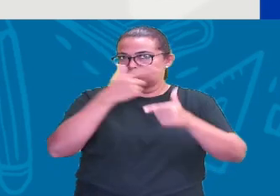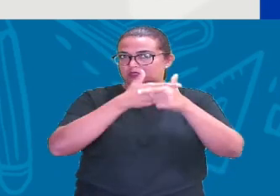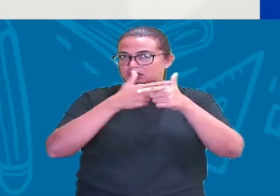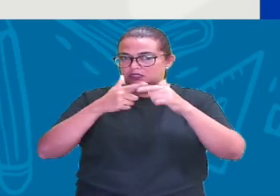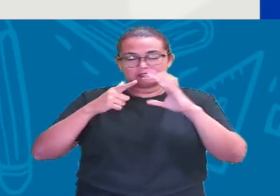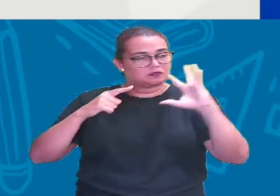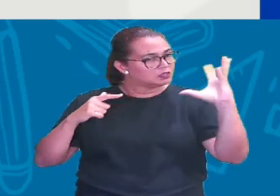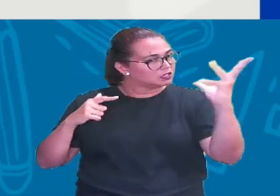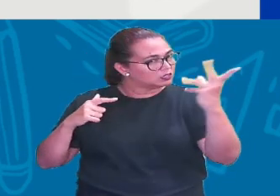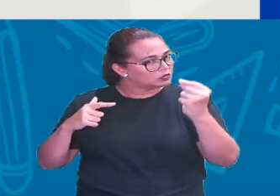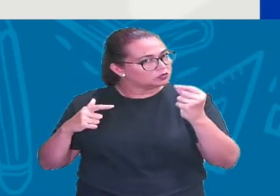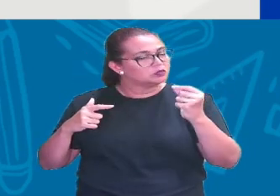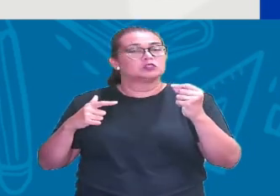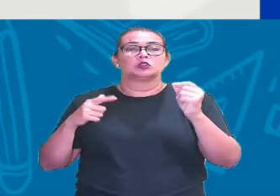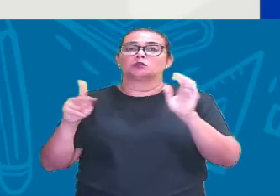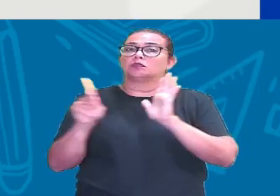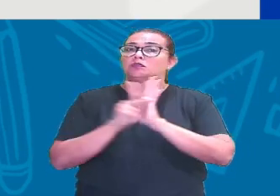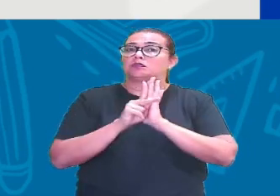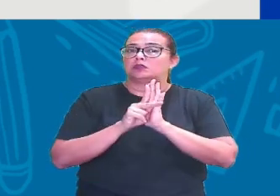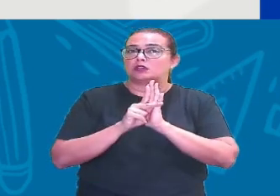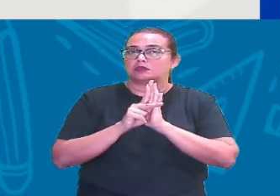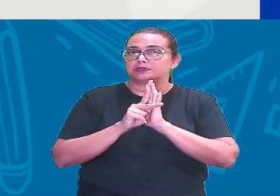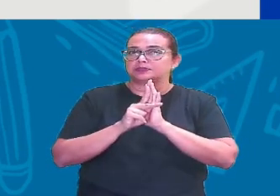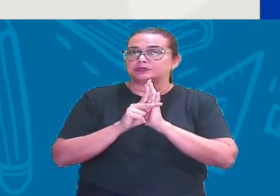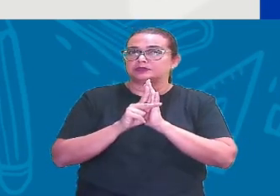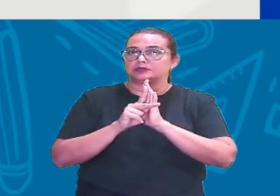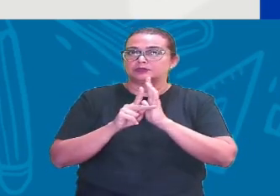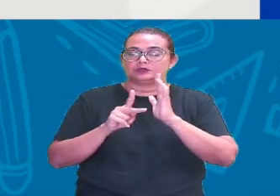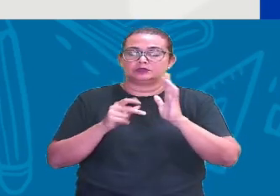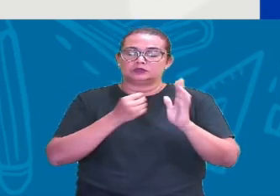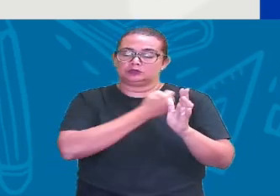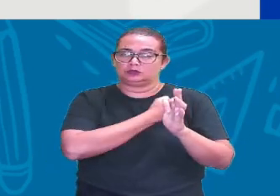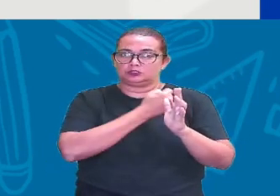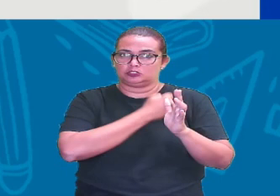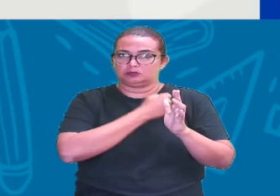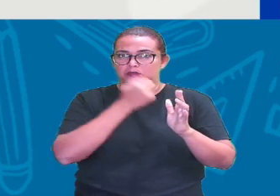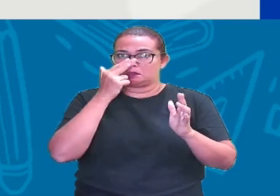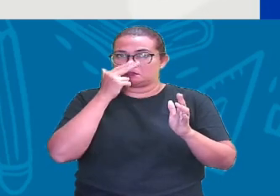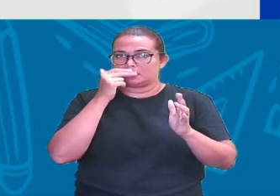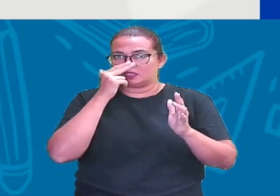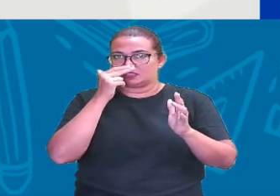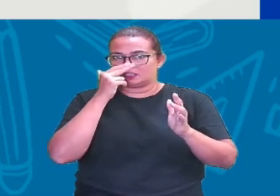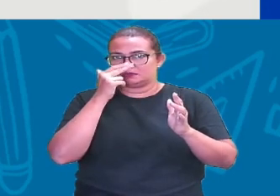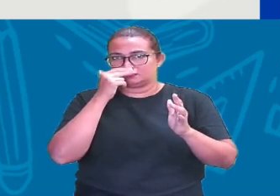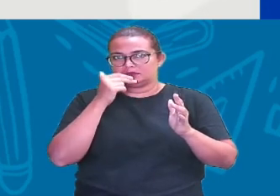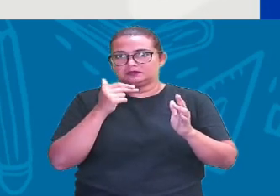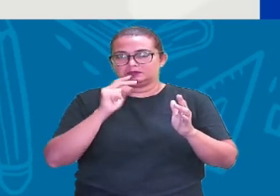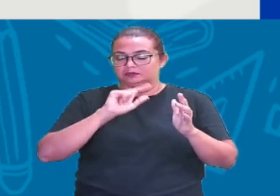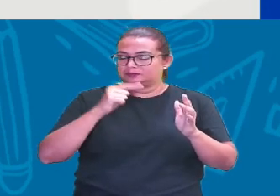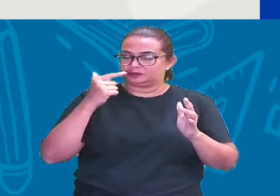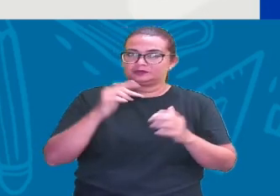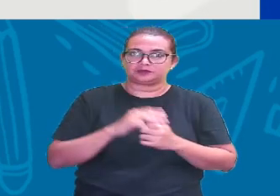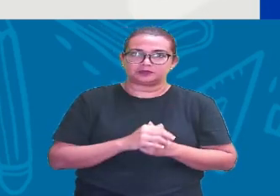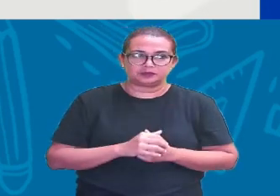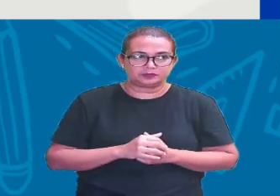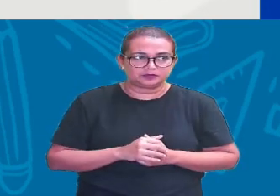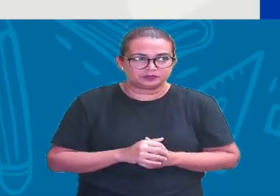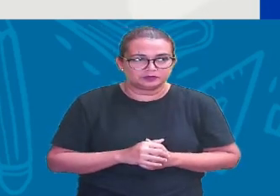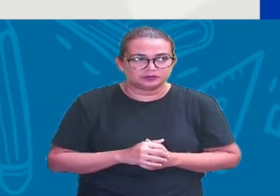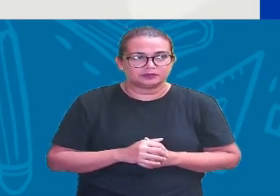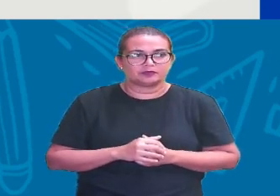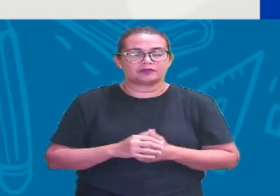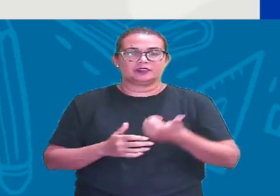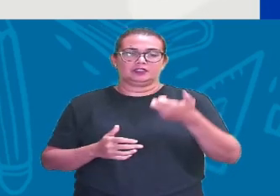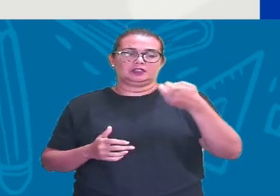certo? Então, olha aí, vamos ver os divisores de 15. Os divisores de 15, um que divide todos